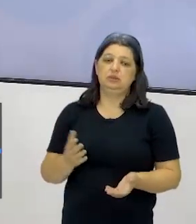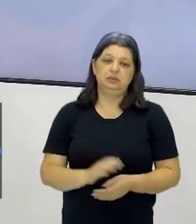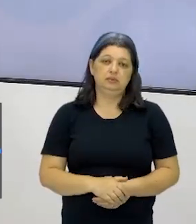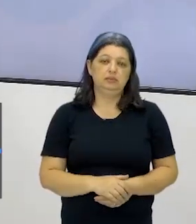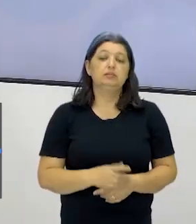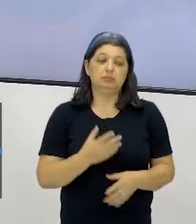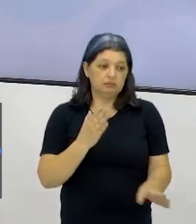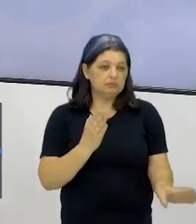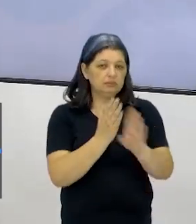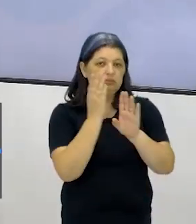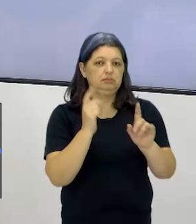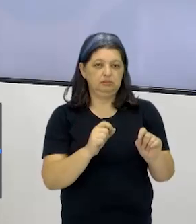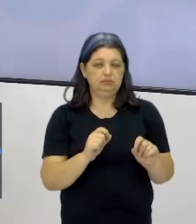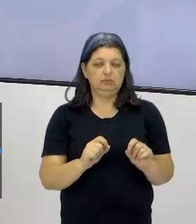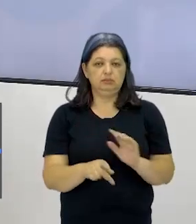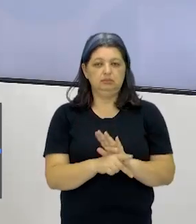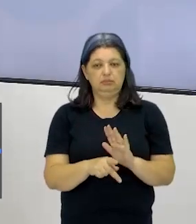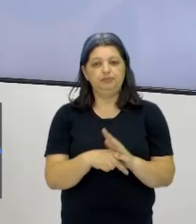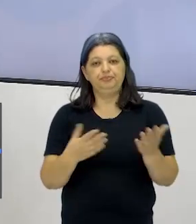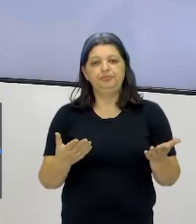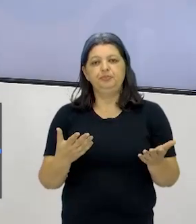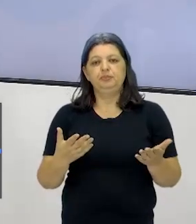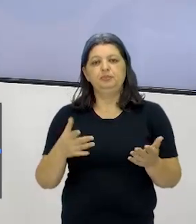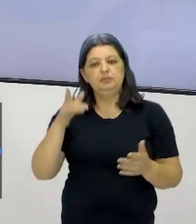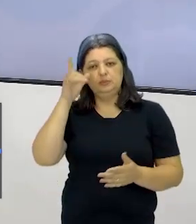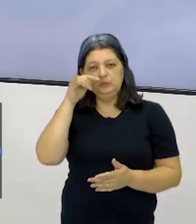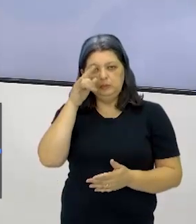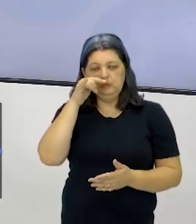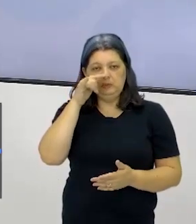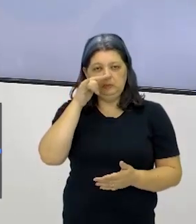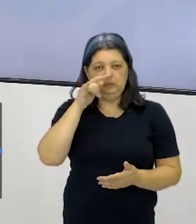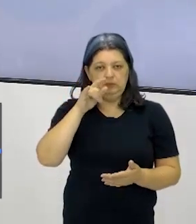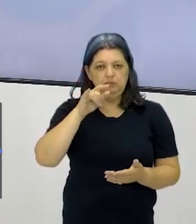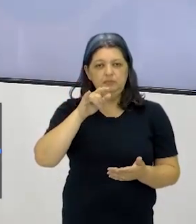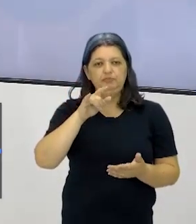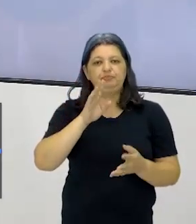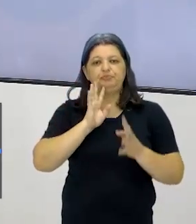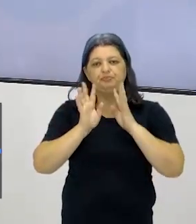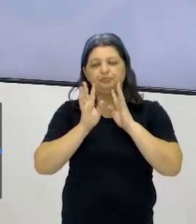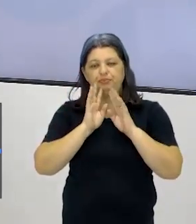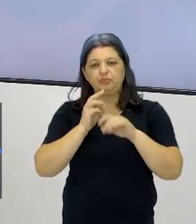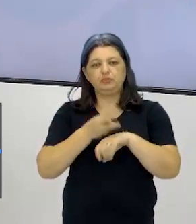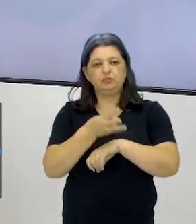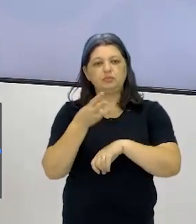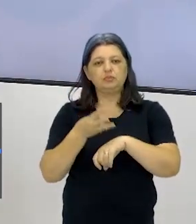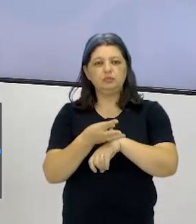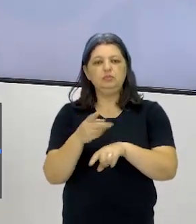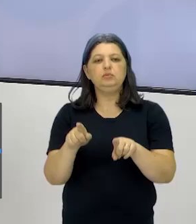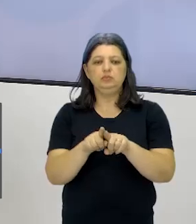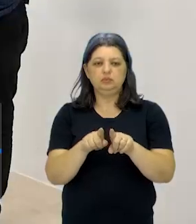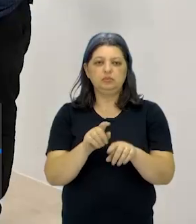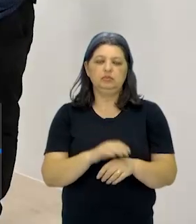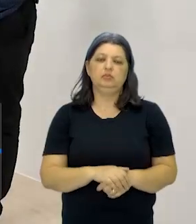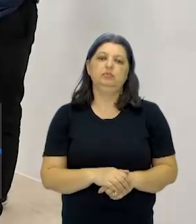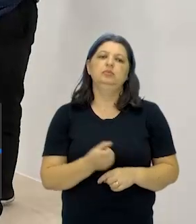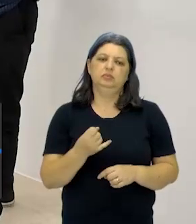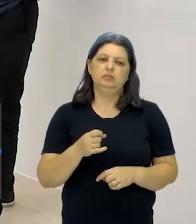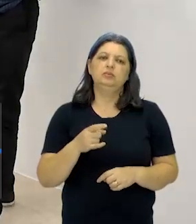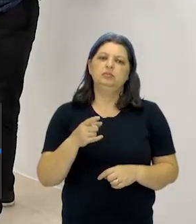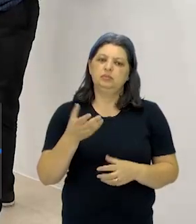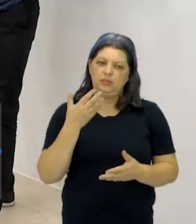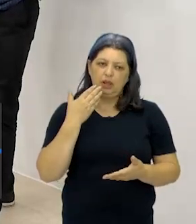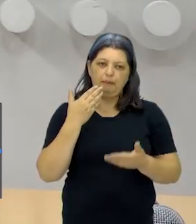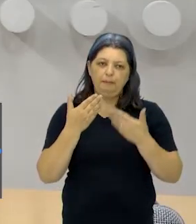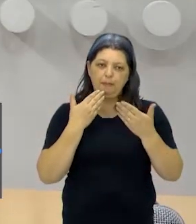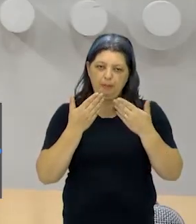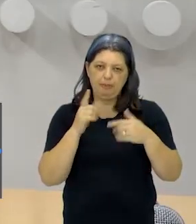Então, é isso, os nomes Facebook, Instagram, Twitter, é o que aparecem geralmente, né? WhatsApp. Aí, mas se quiserem conversar com a gente no nosso